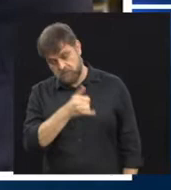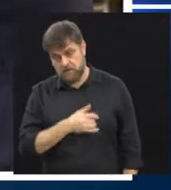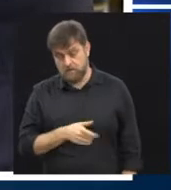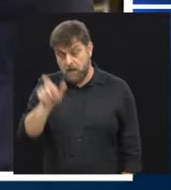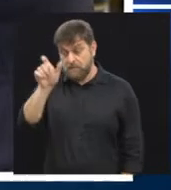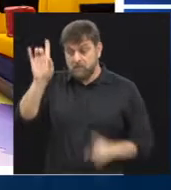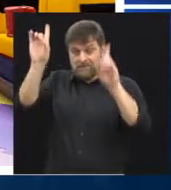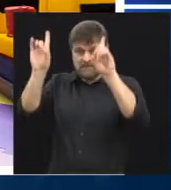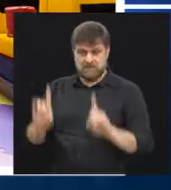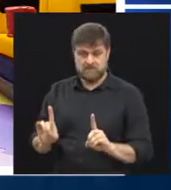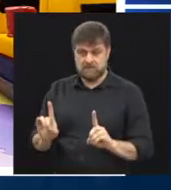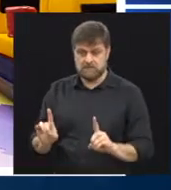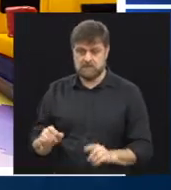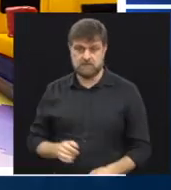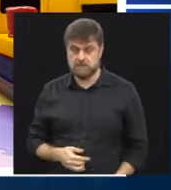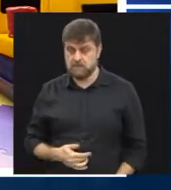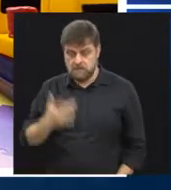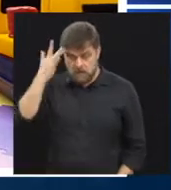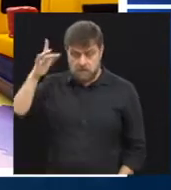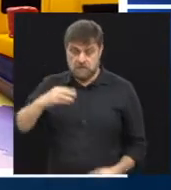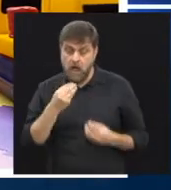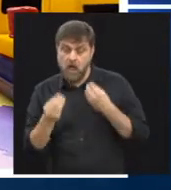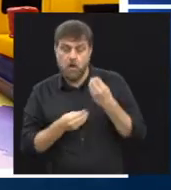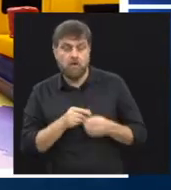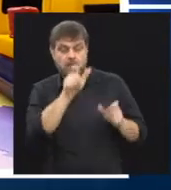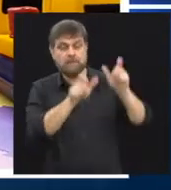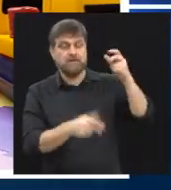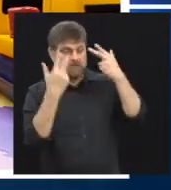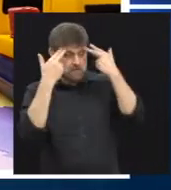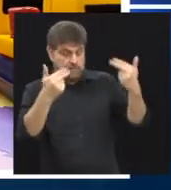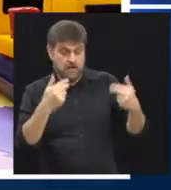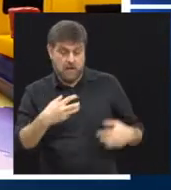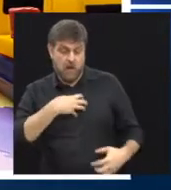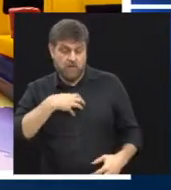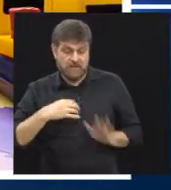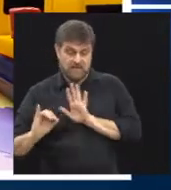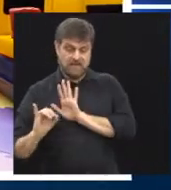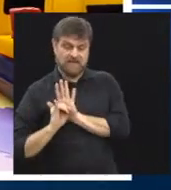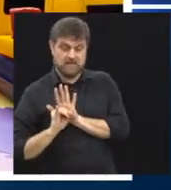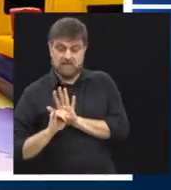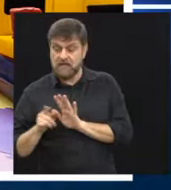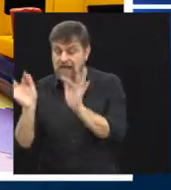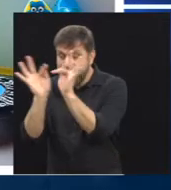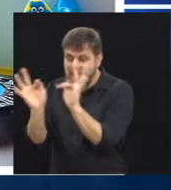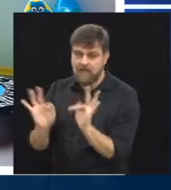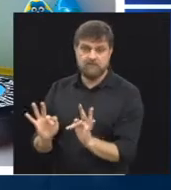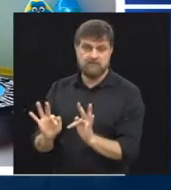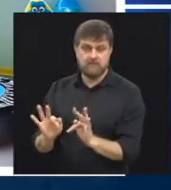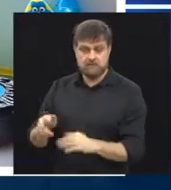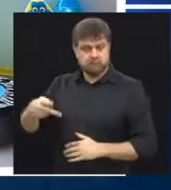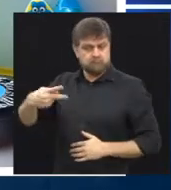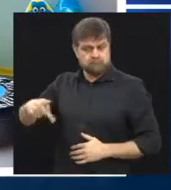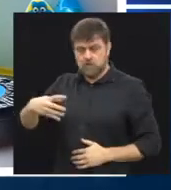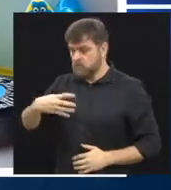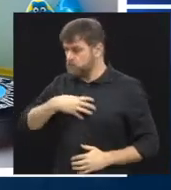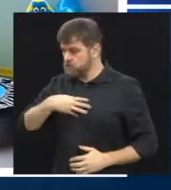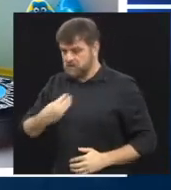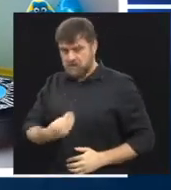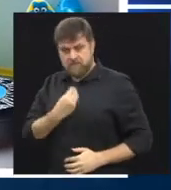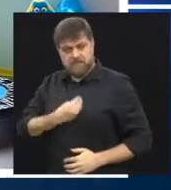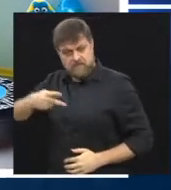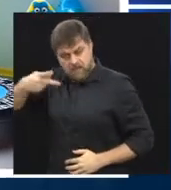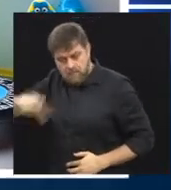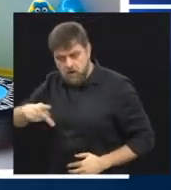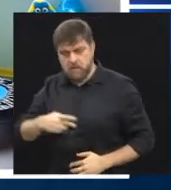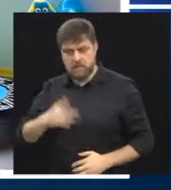pessoa com deficiência, ele não sabe a condição da pessoa normal, ele só sabe a condição dele. Então ele é feliz de acordo com a vida dele.